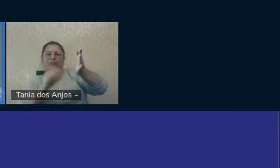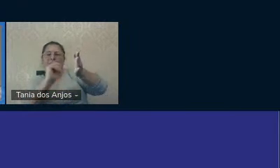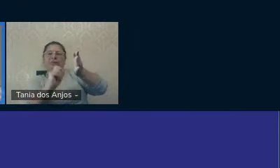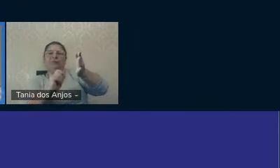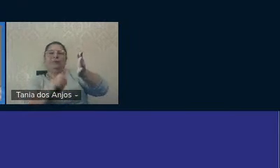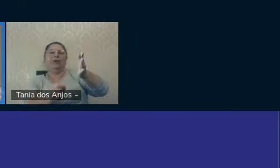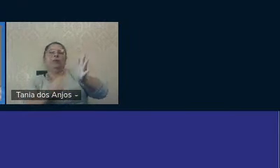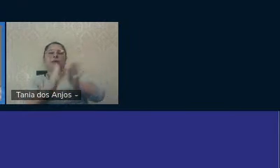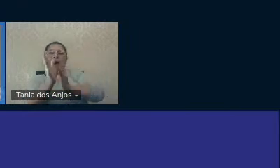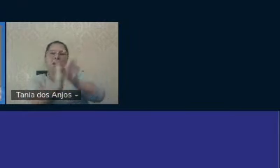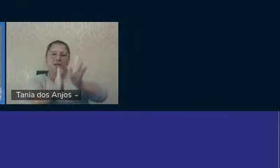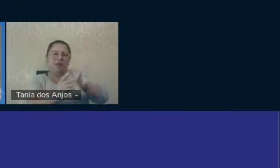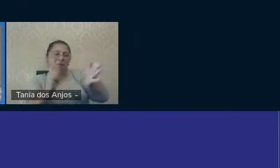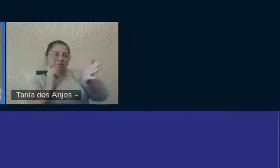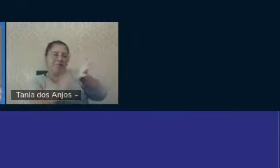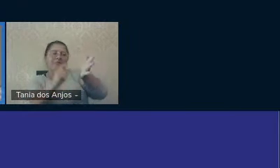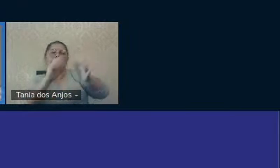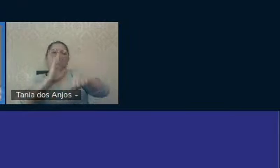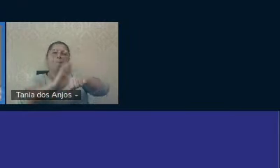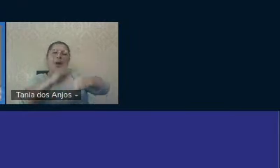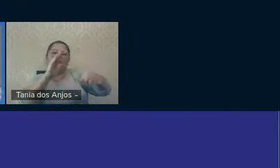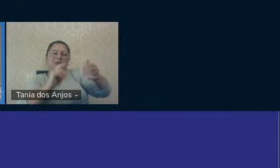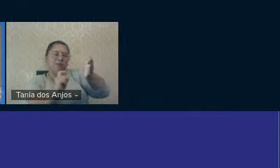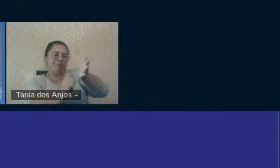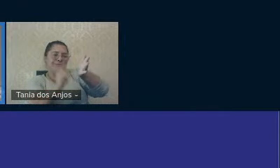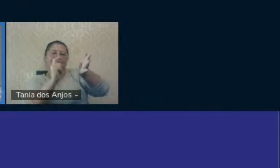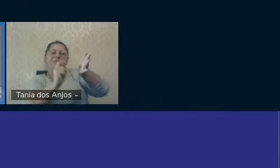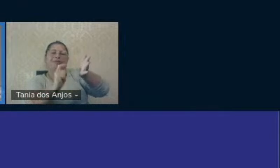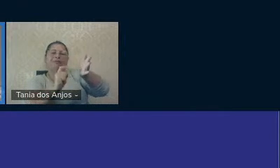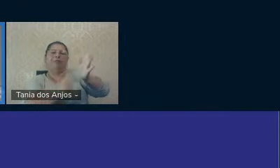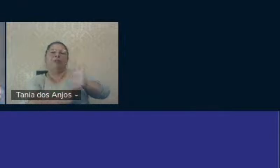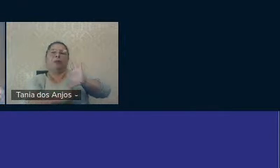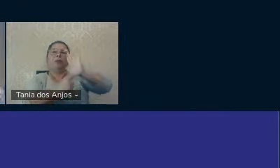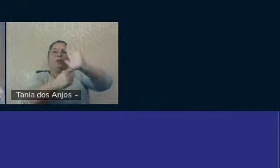lá, clicar no mais, que vai aparecer